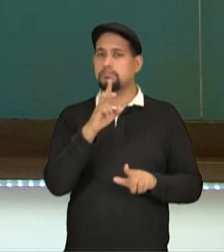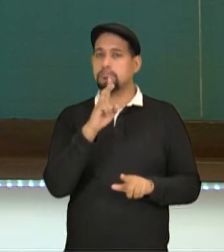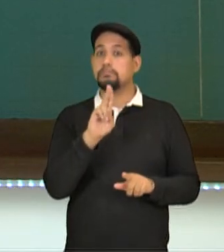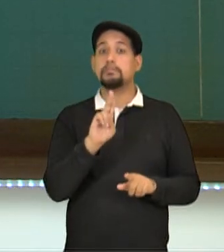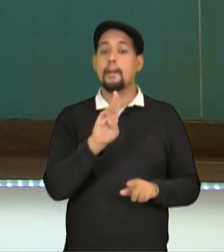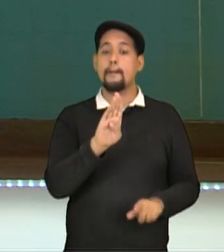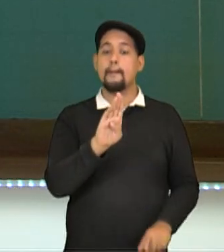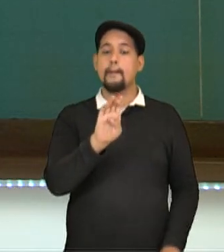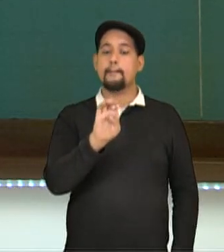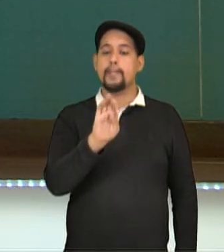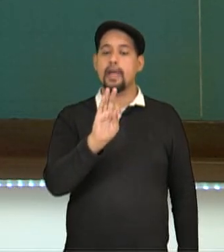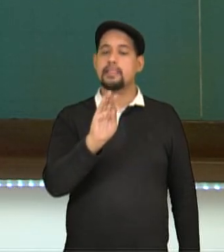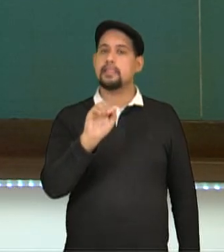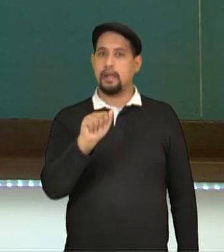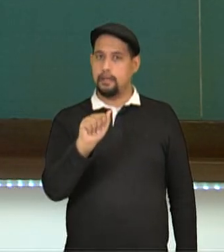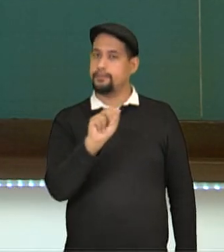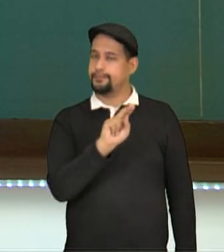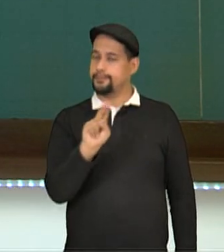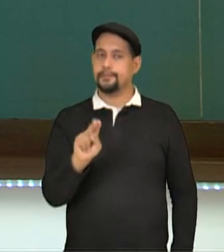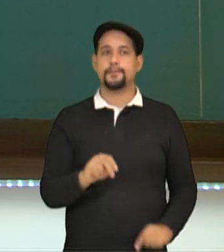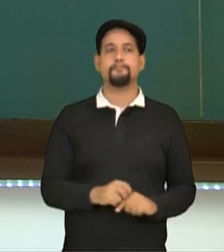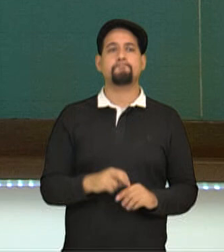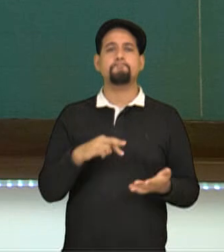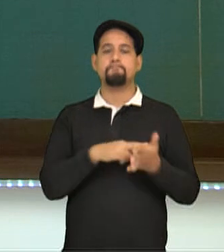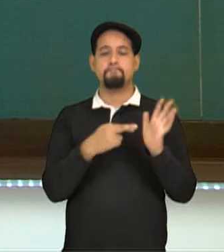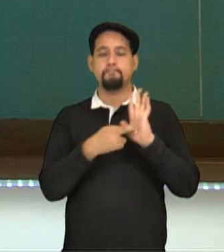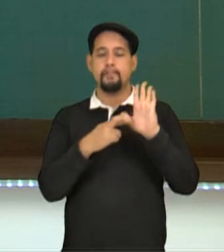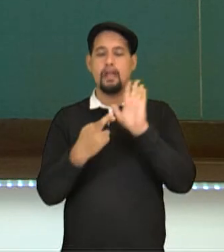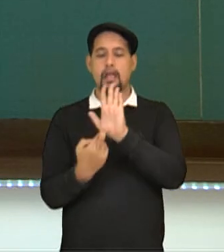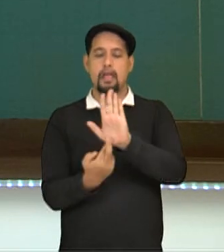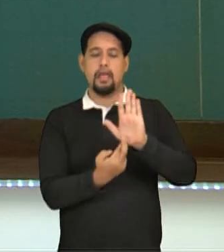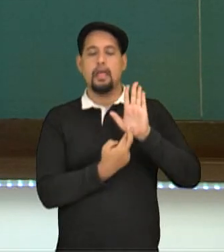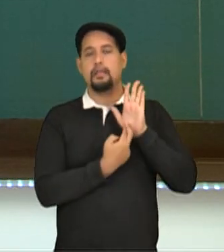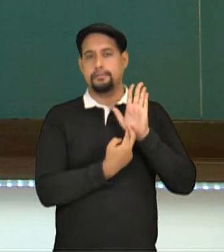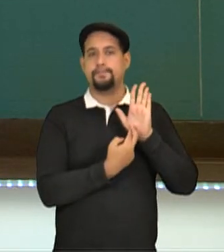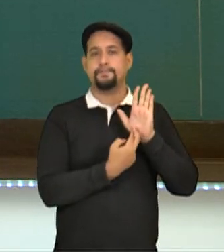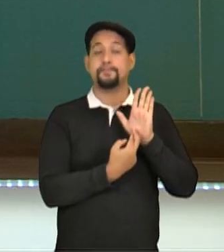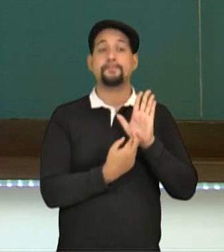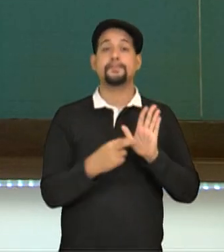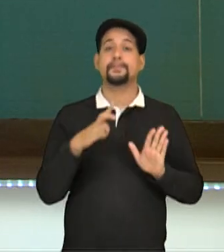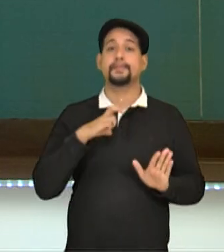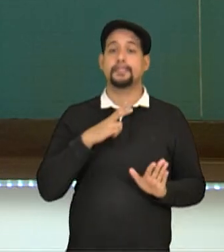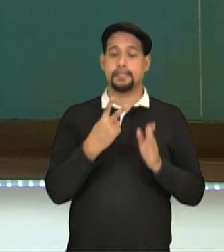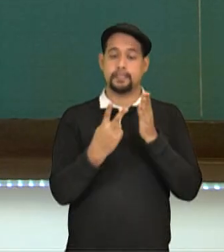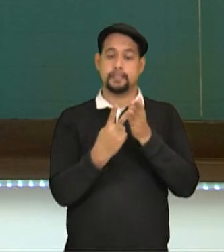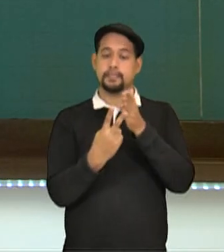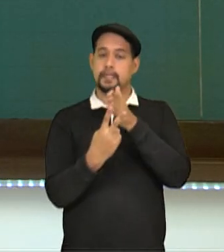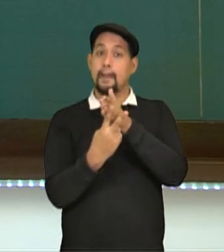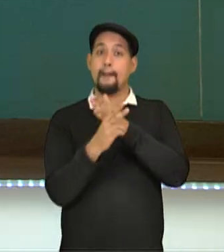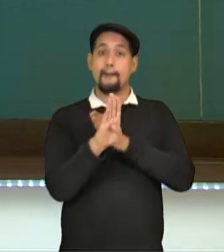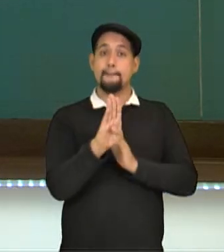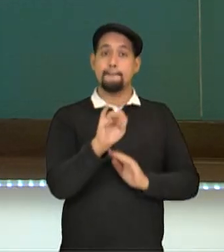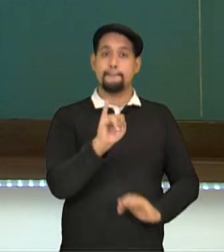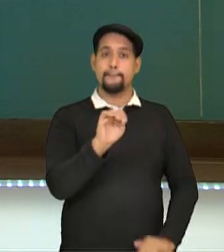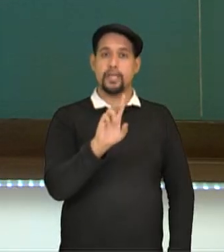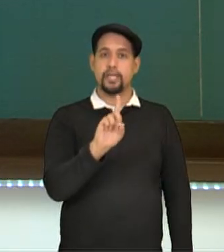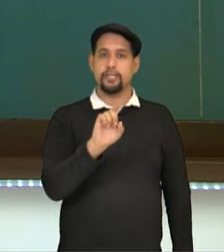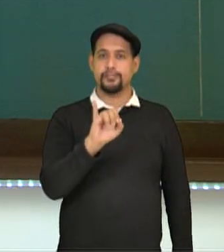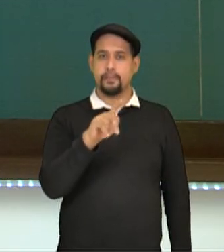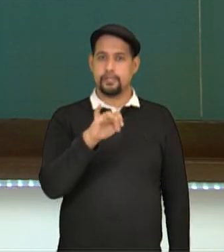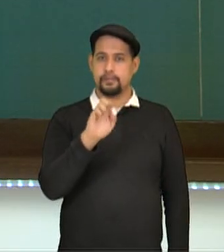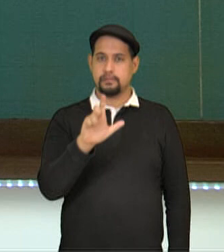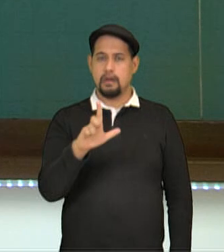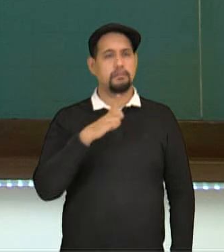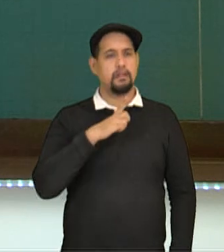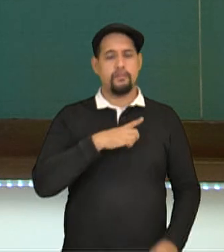grega beta, certo? É a representação dele e ele é bidimensional, porque ele vai ter um comprimento